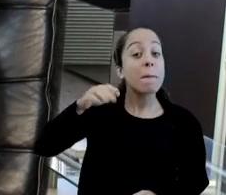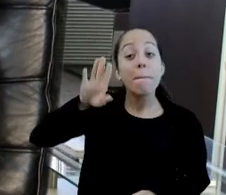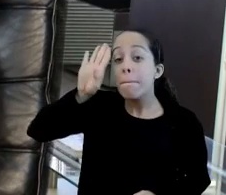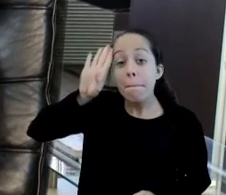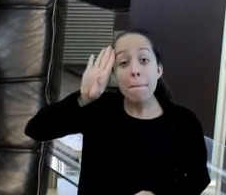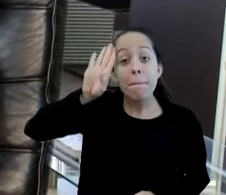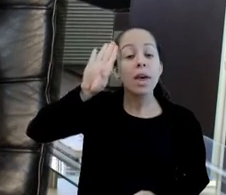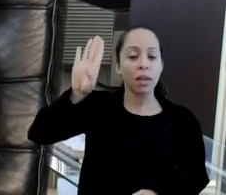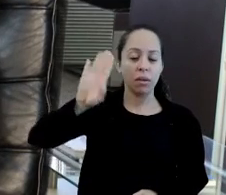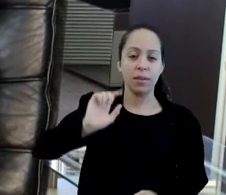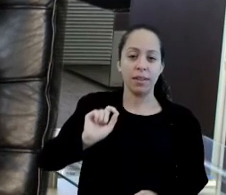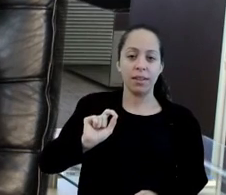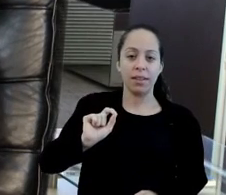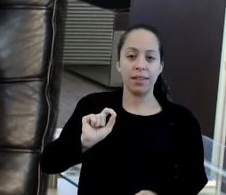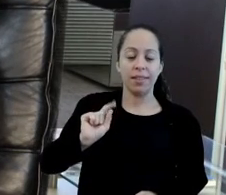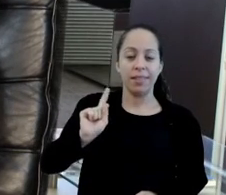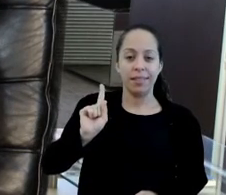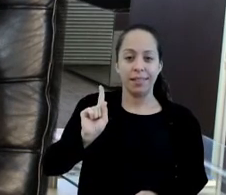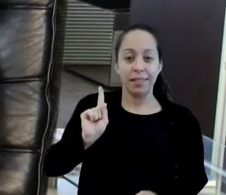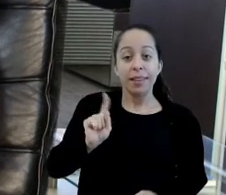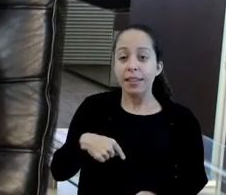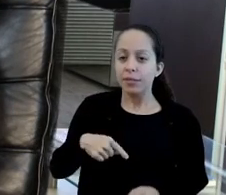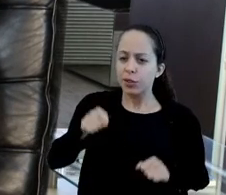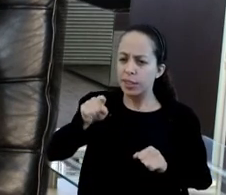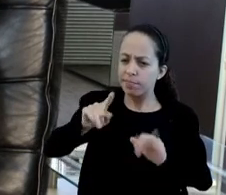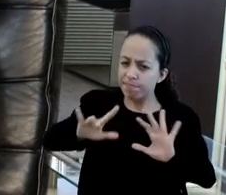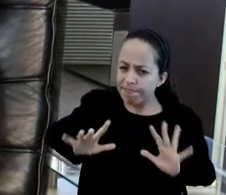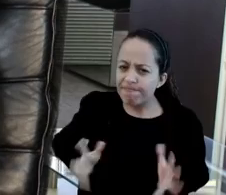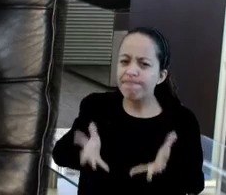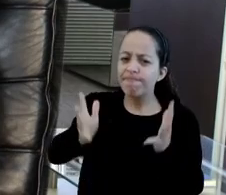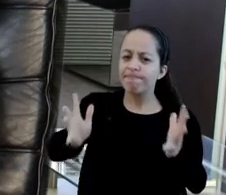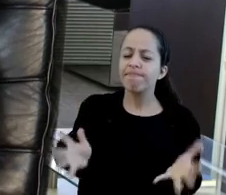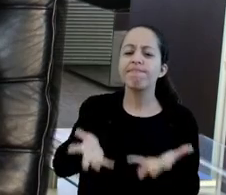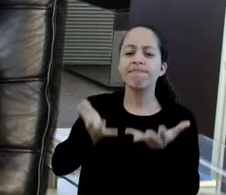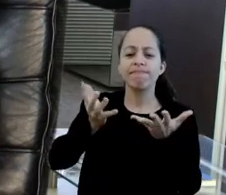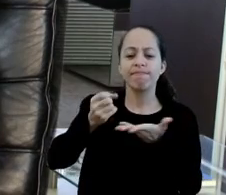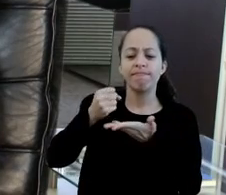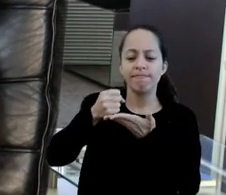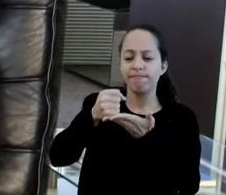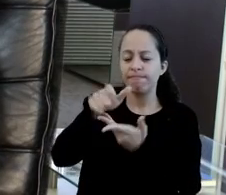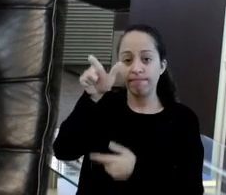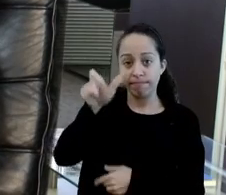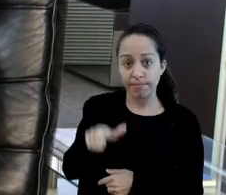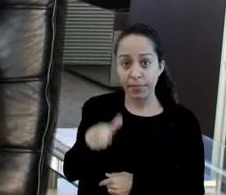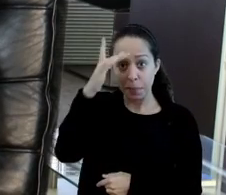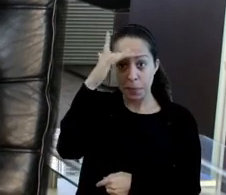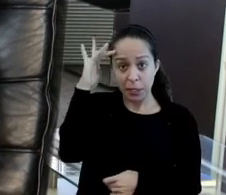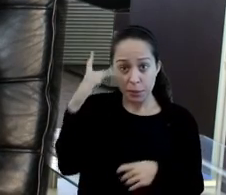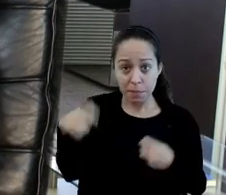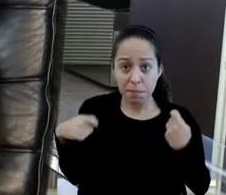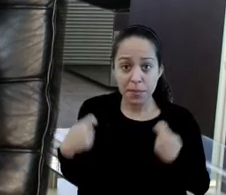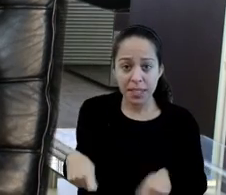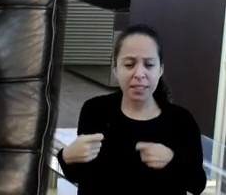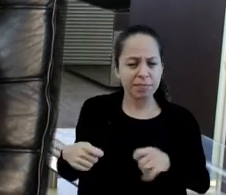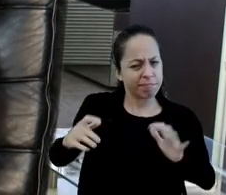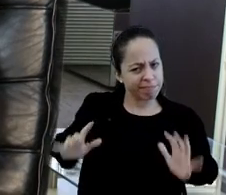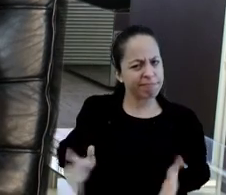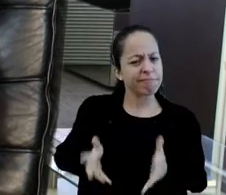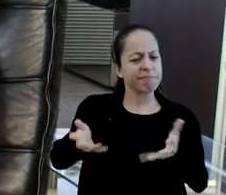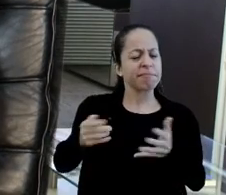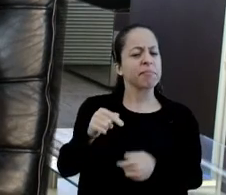principalmente, sendo facilitador de alguma pessoa que precise, seja em